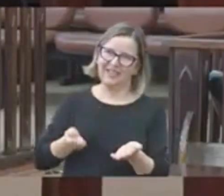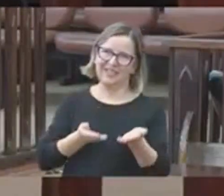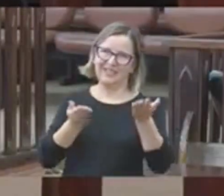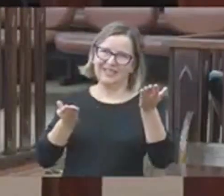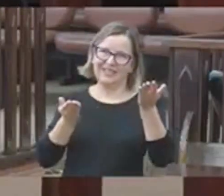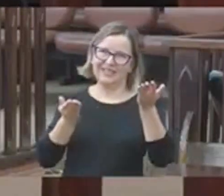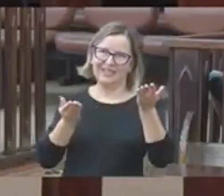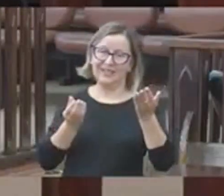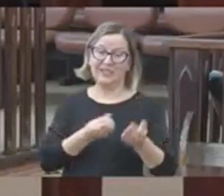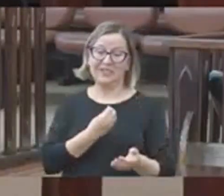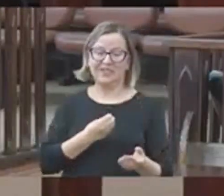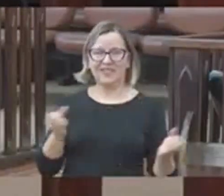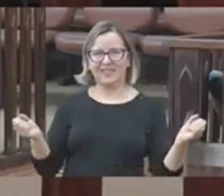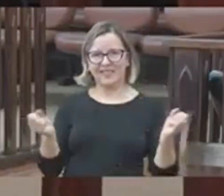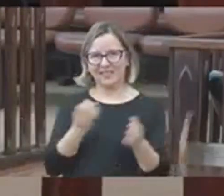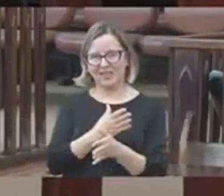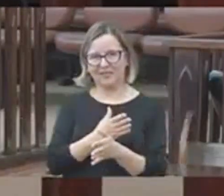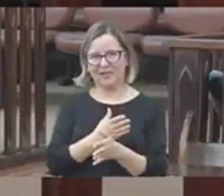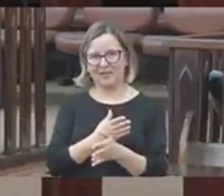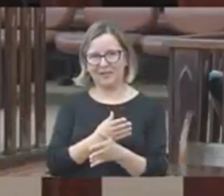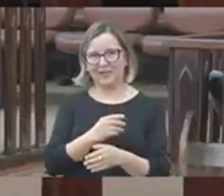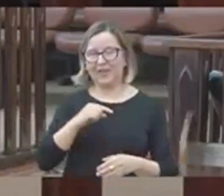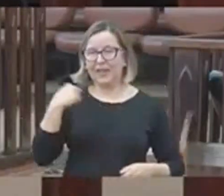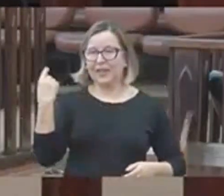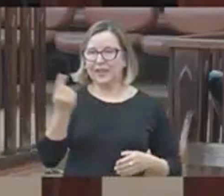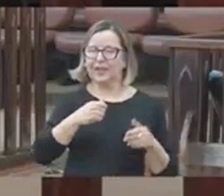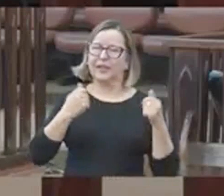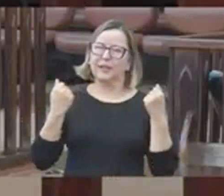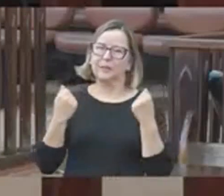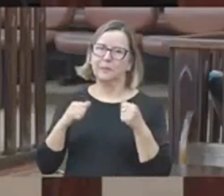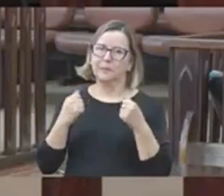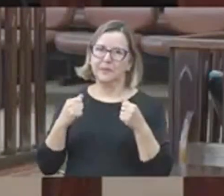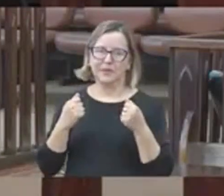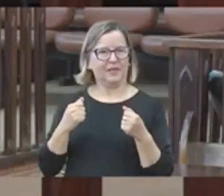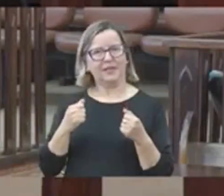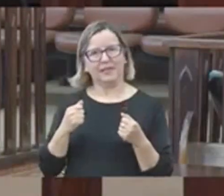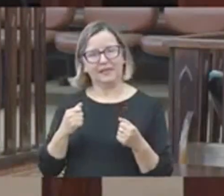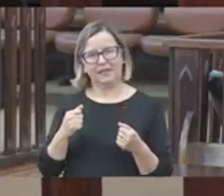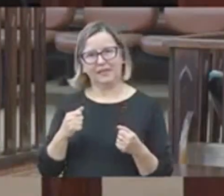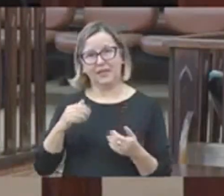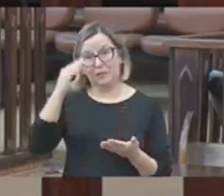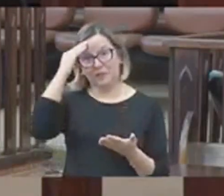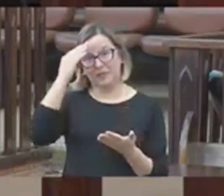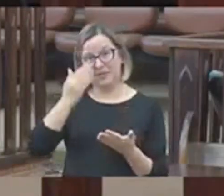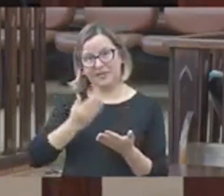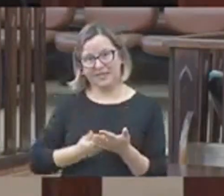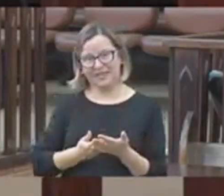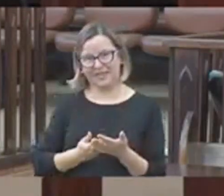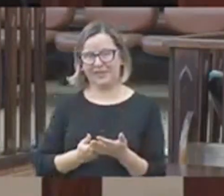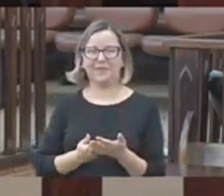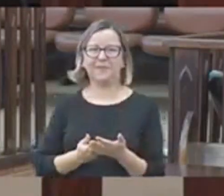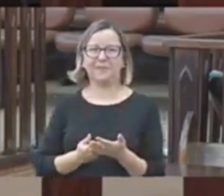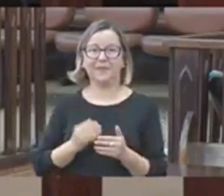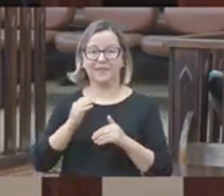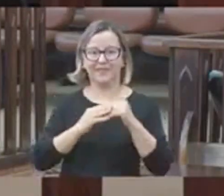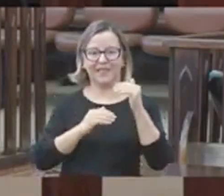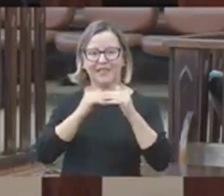embarcação, que é a sua família ou é a sua vida. Quando uma pessoa chega ao ponto de